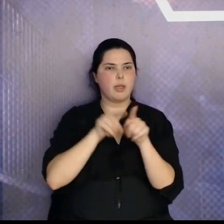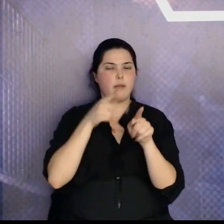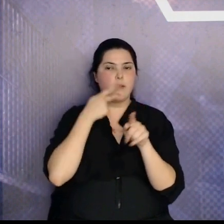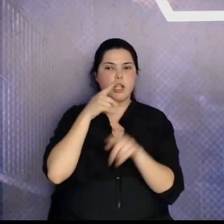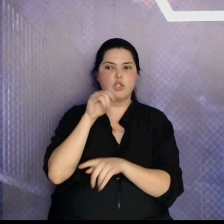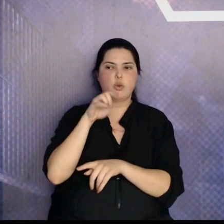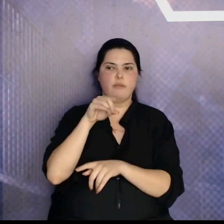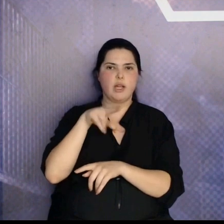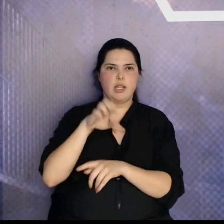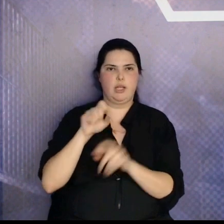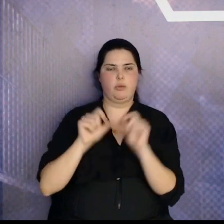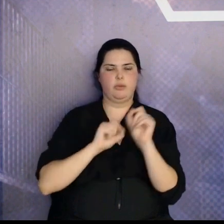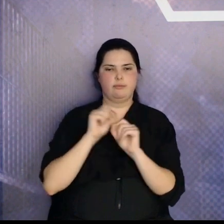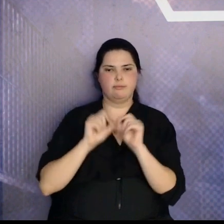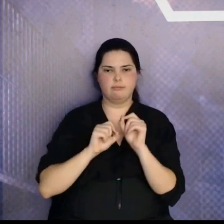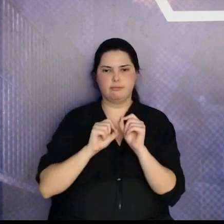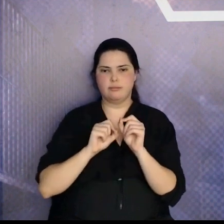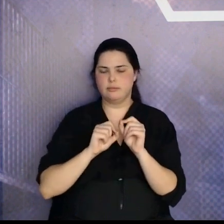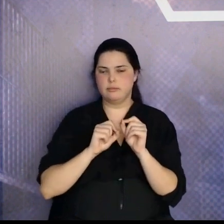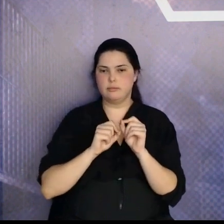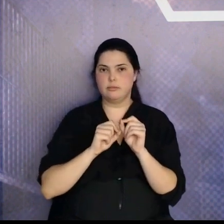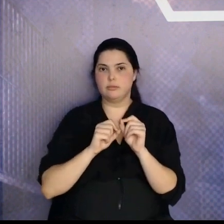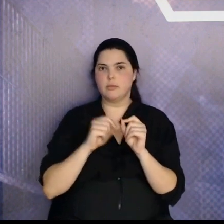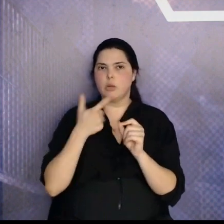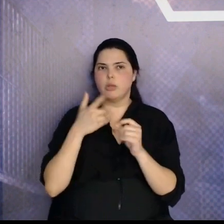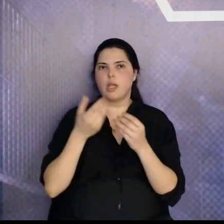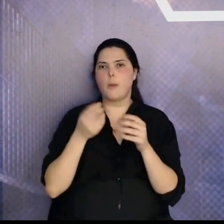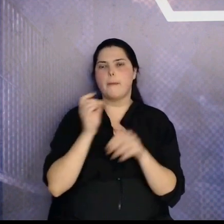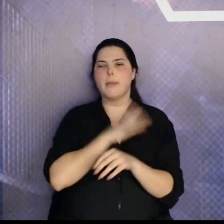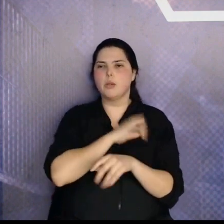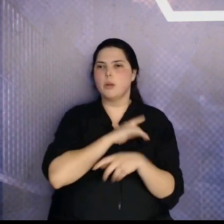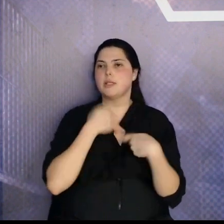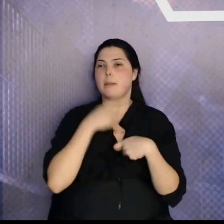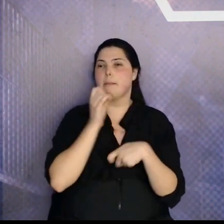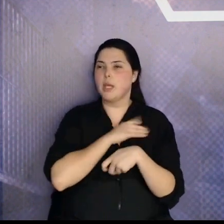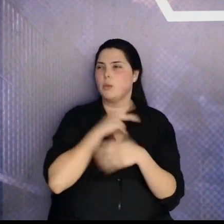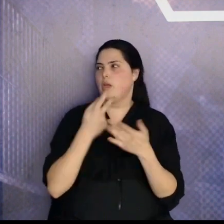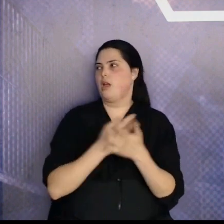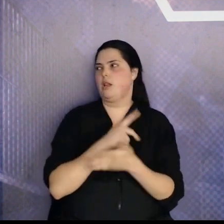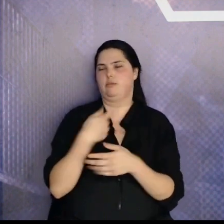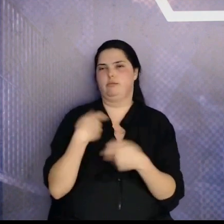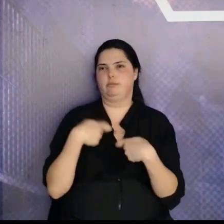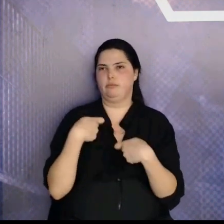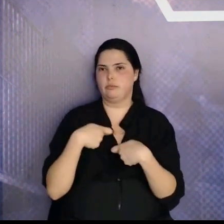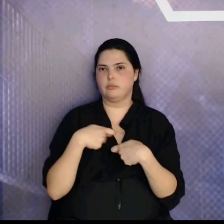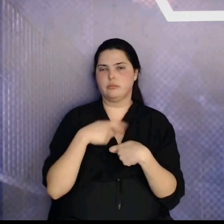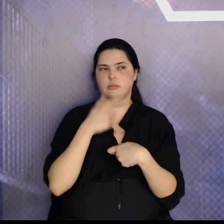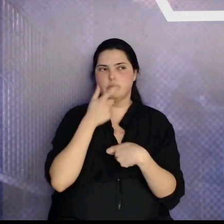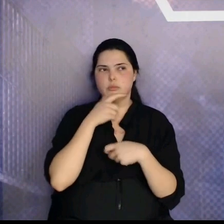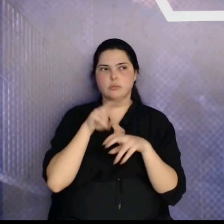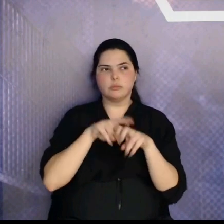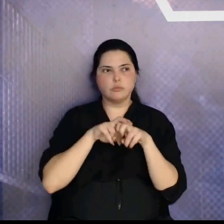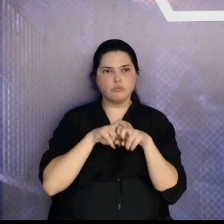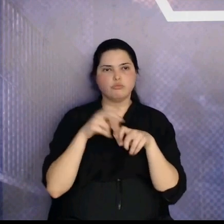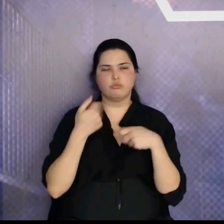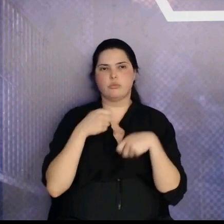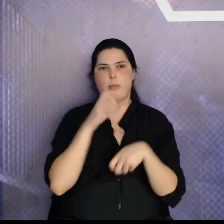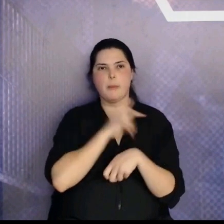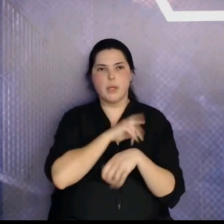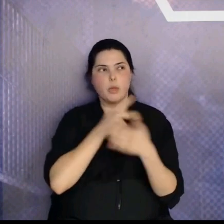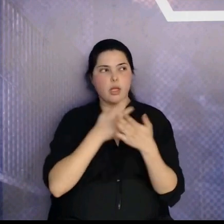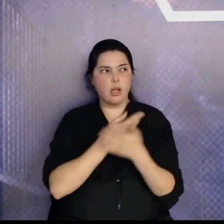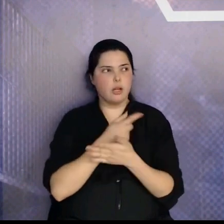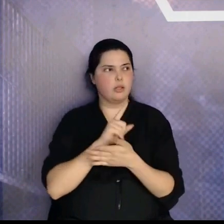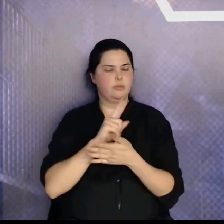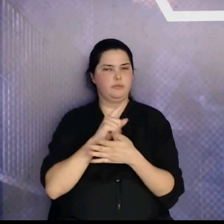assim, que para as pessoas não tenham medo de errar, né? E eu acho que é bem por aí mesmo, assim. Eu acho que o que a gente deveria